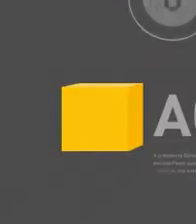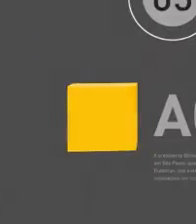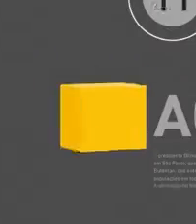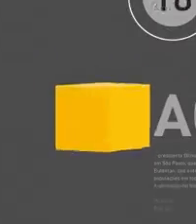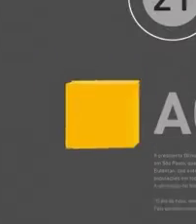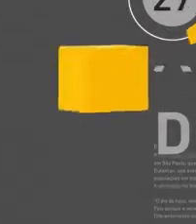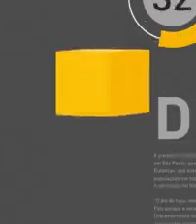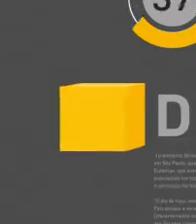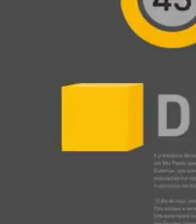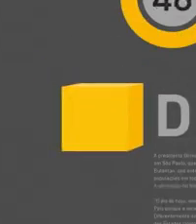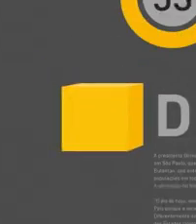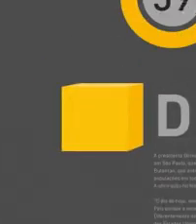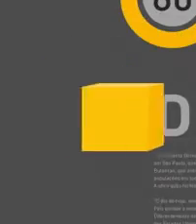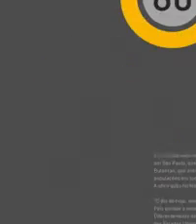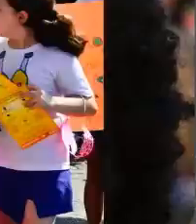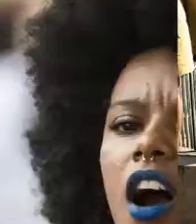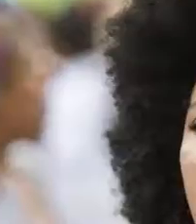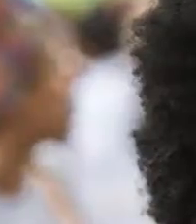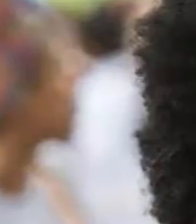o